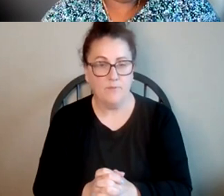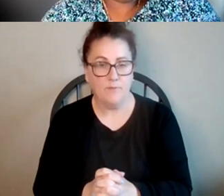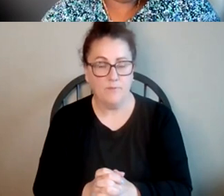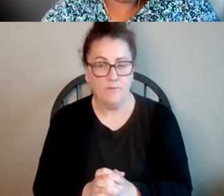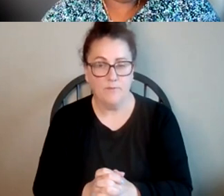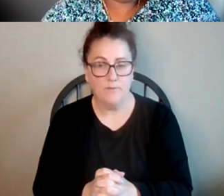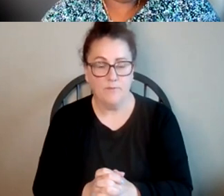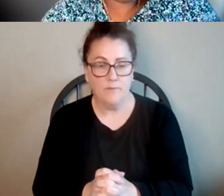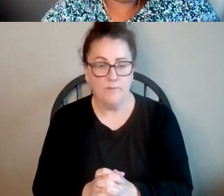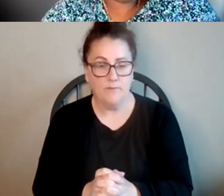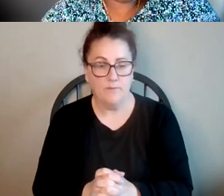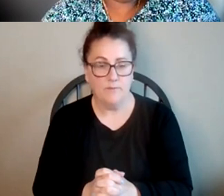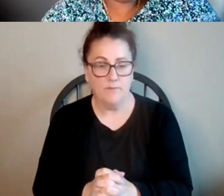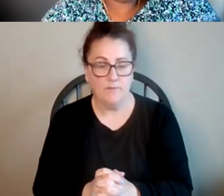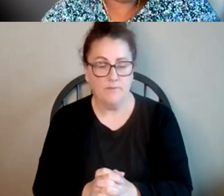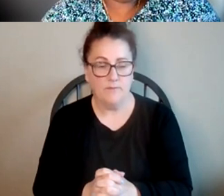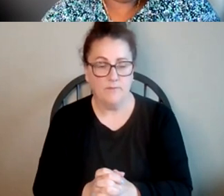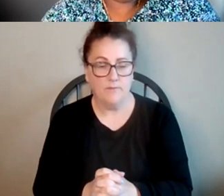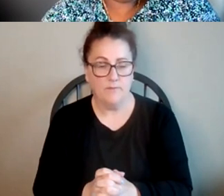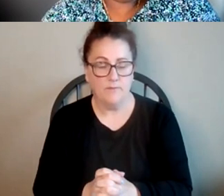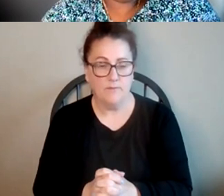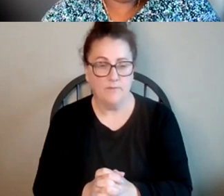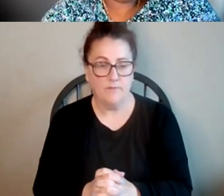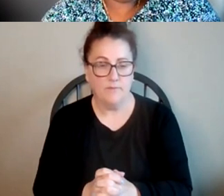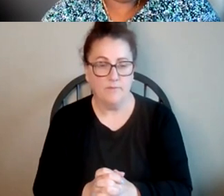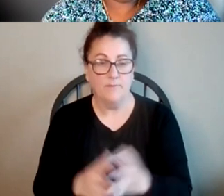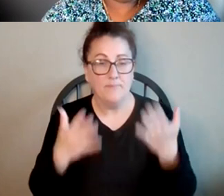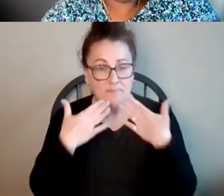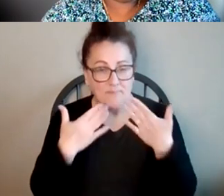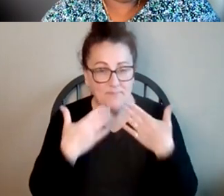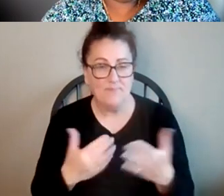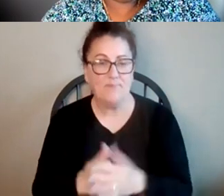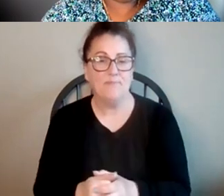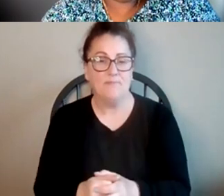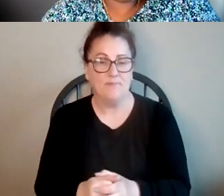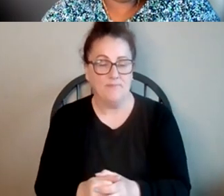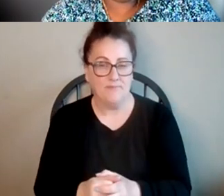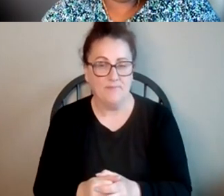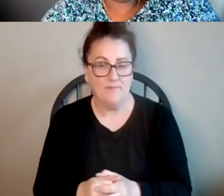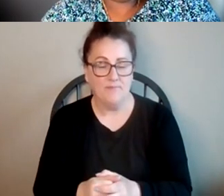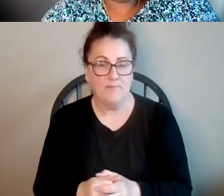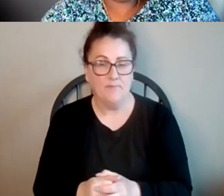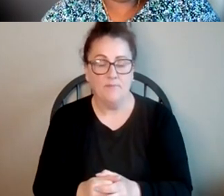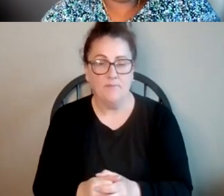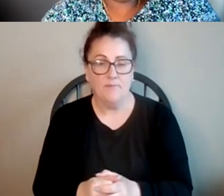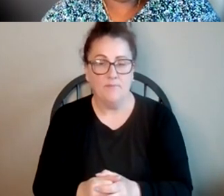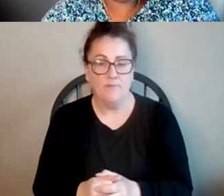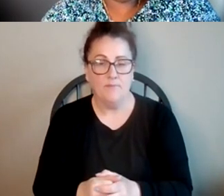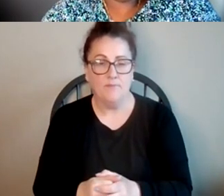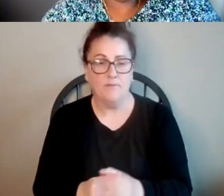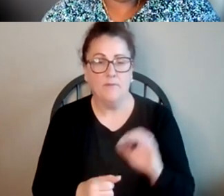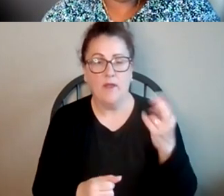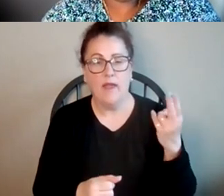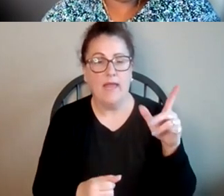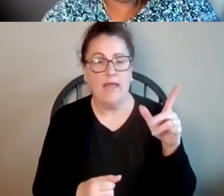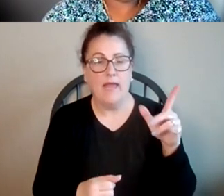língua crioulo cabo-verdeano. Muito obrigado. Nos vemos hoje daqui a pouco. Thank you, guys. Thank you very much. And now our Haitian Creole